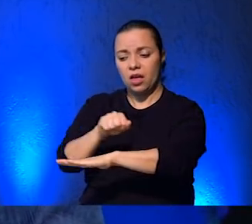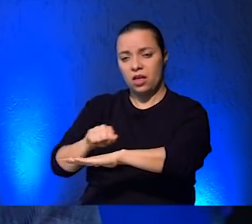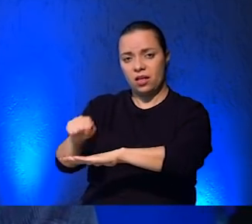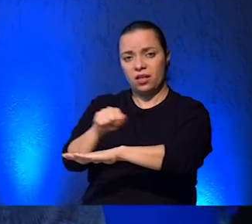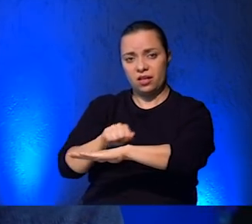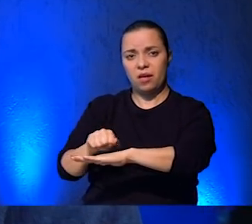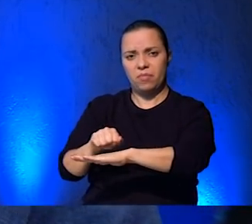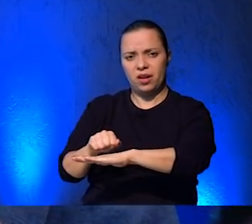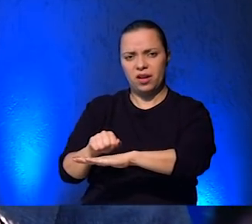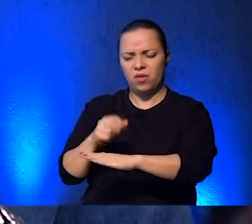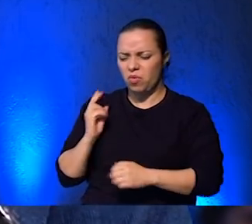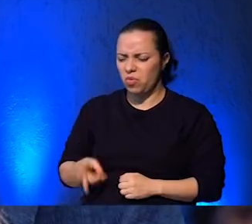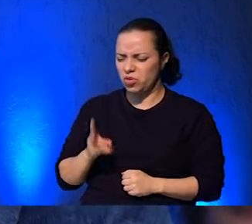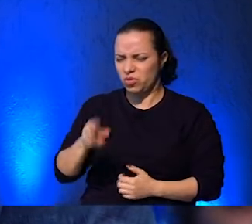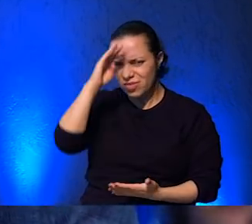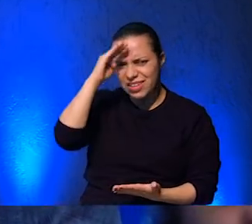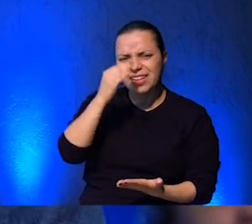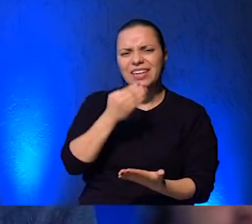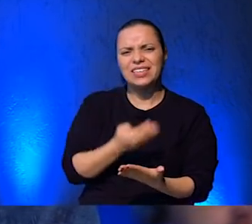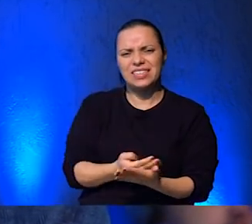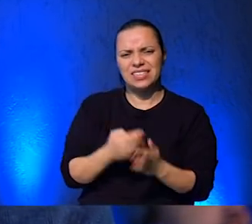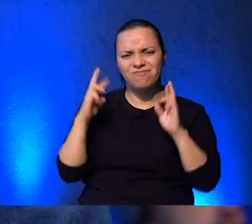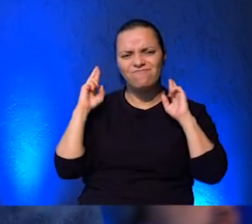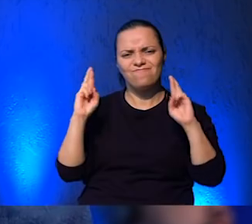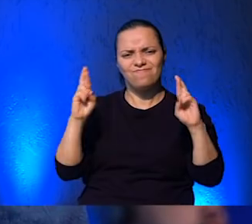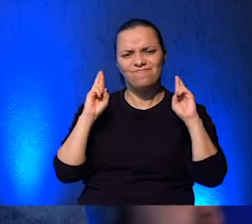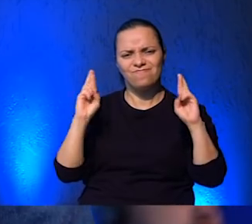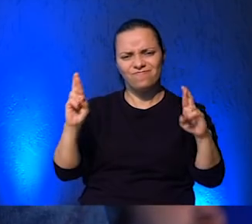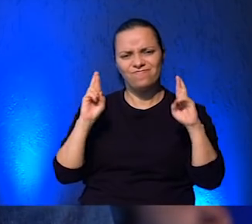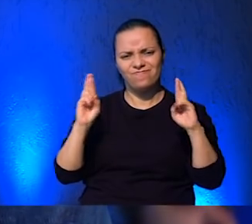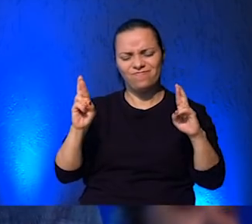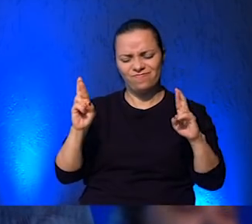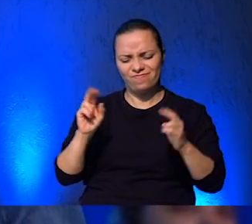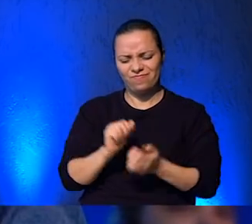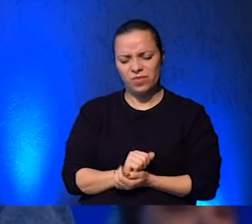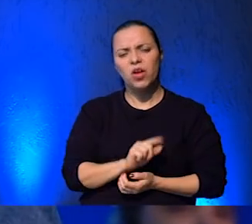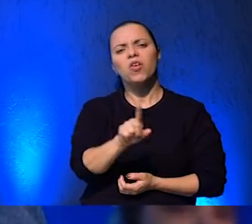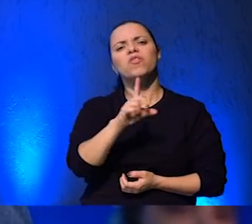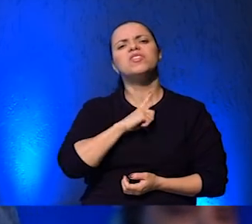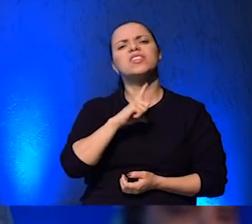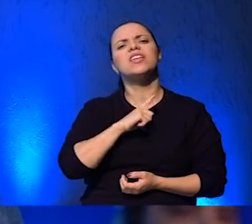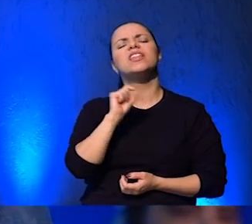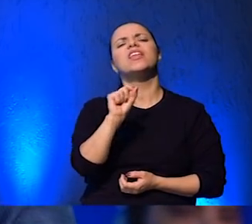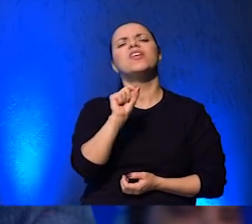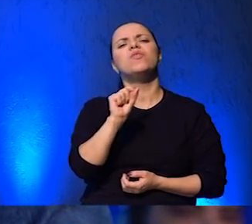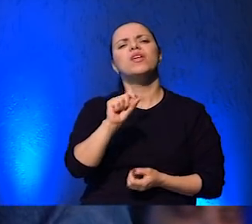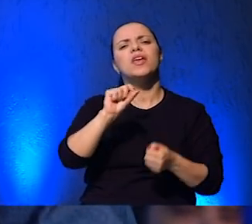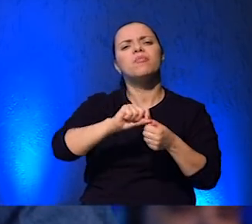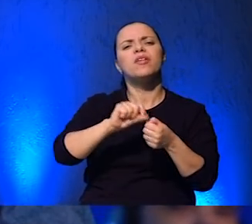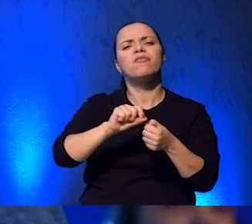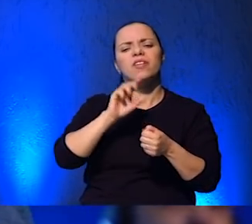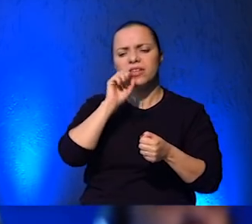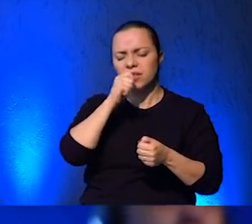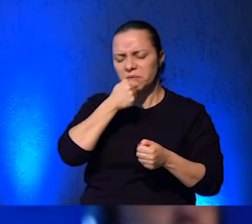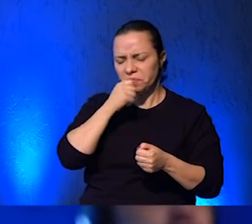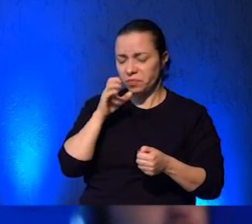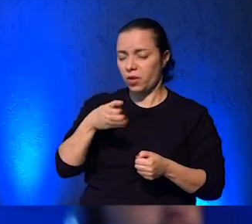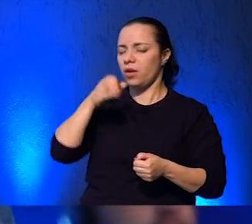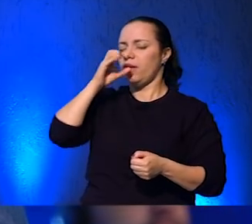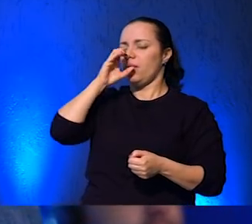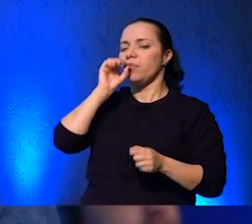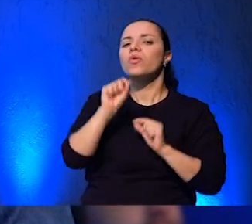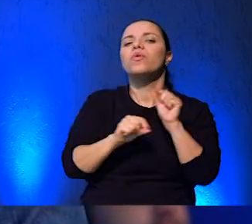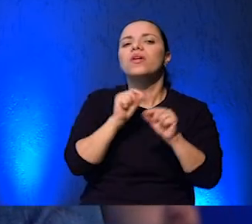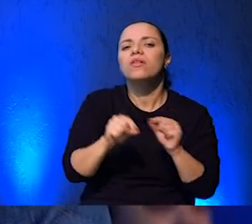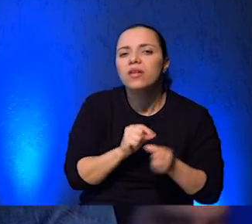se tem algo que você precisa para fazer limonada nesses dias é fé usa tua fé levante-se em